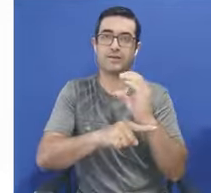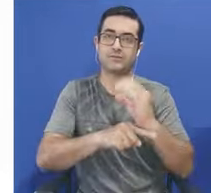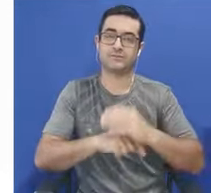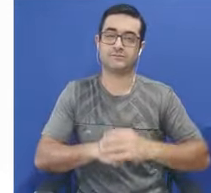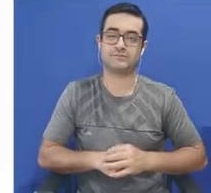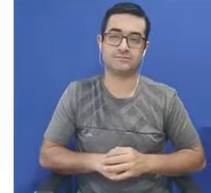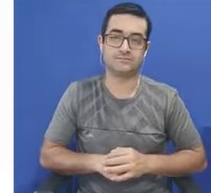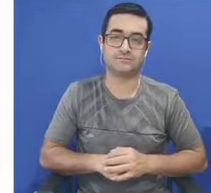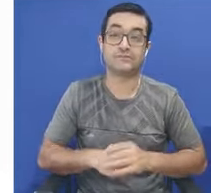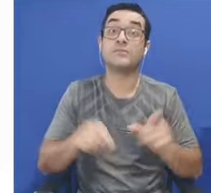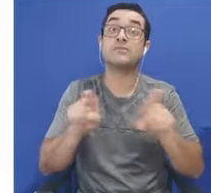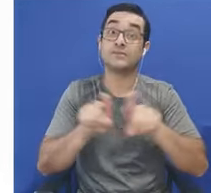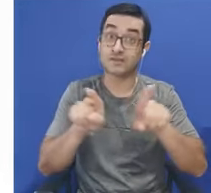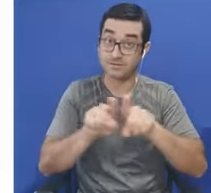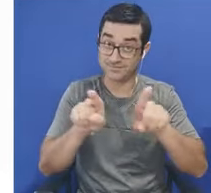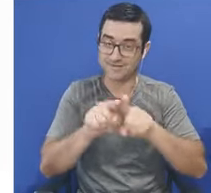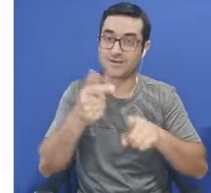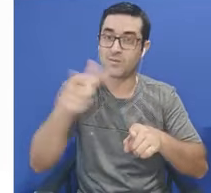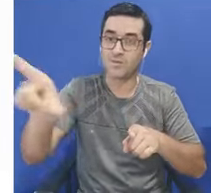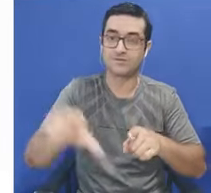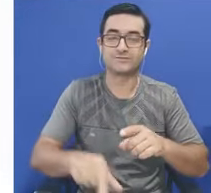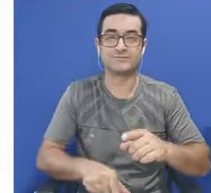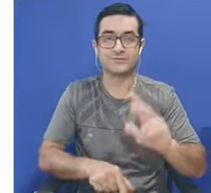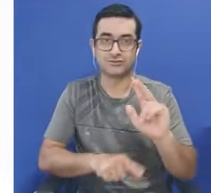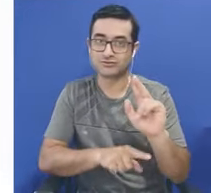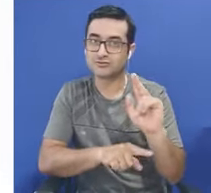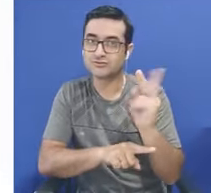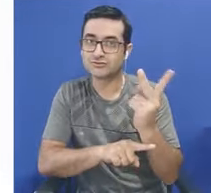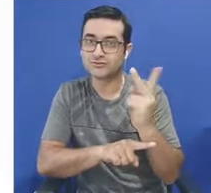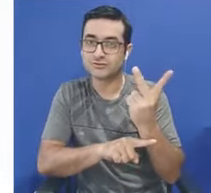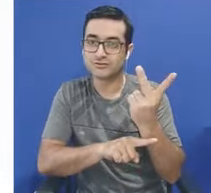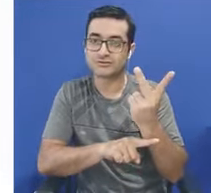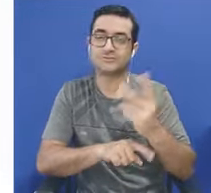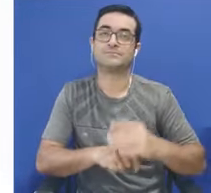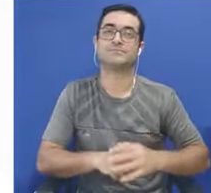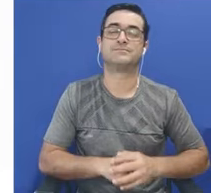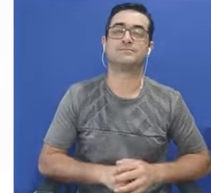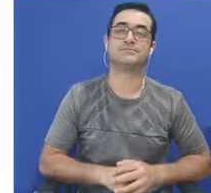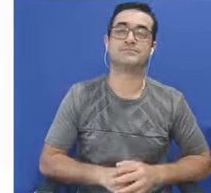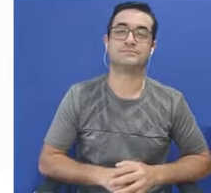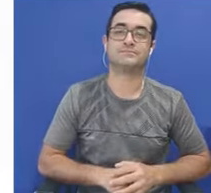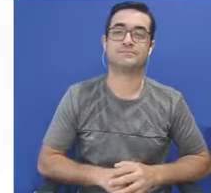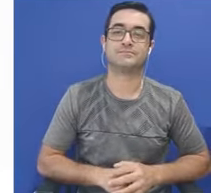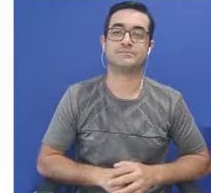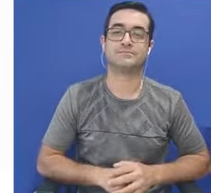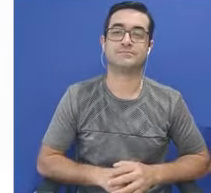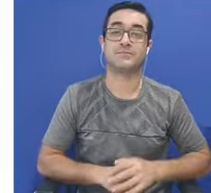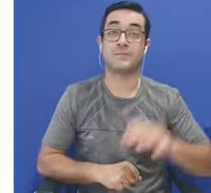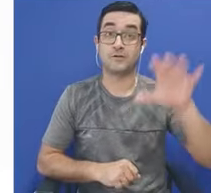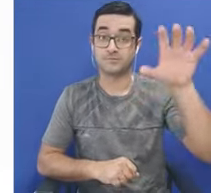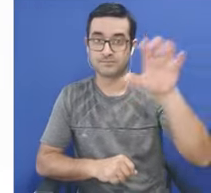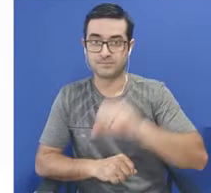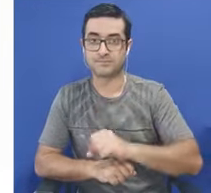77,8% é de carbono. A mesma coisa eu vou fazer para o átomo de hidrogênio.